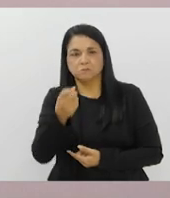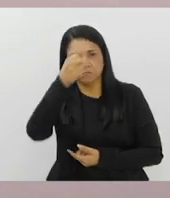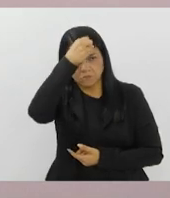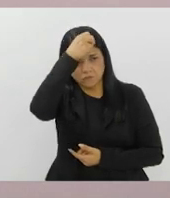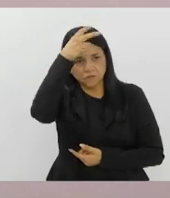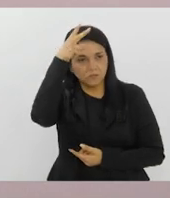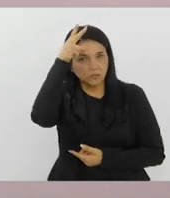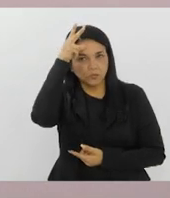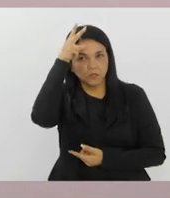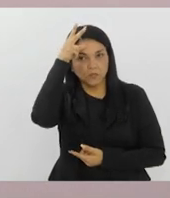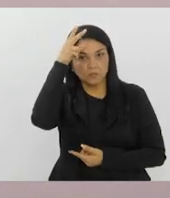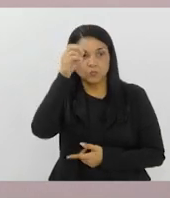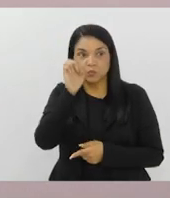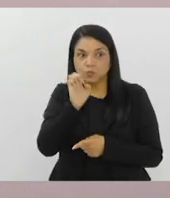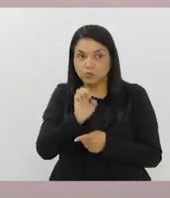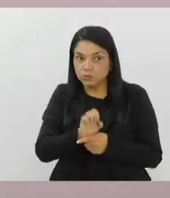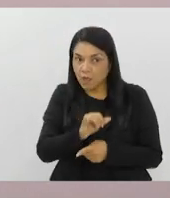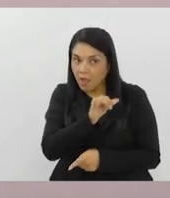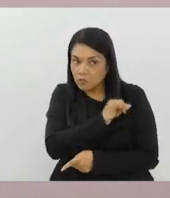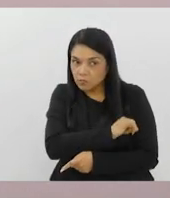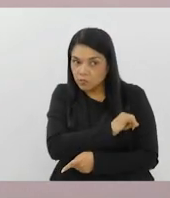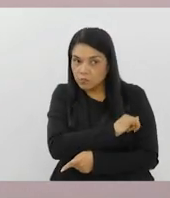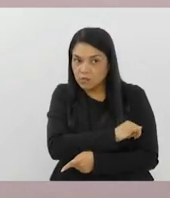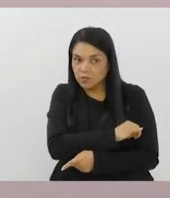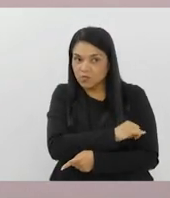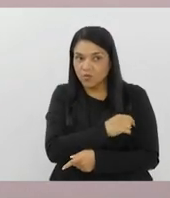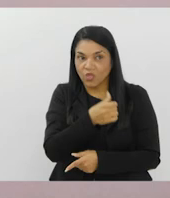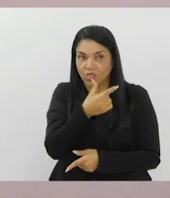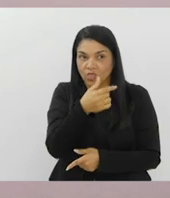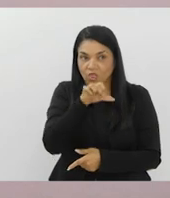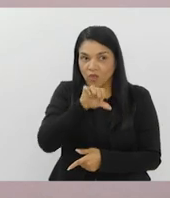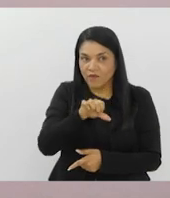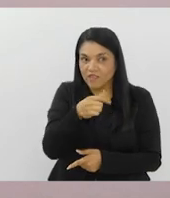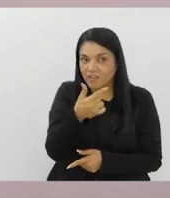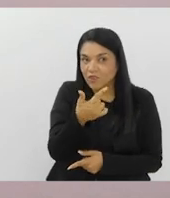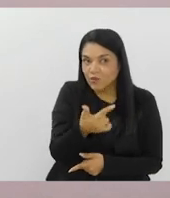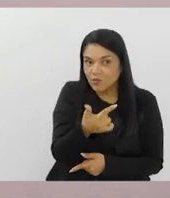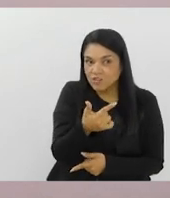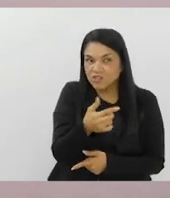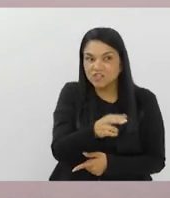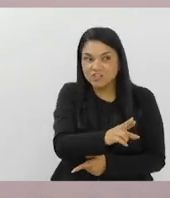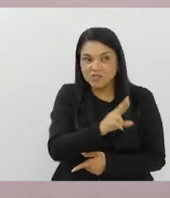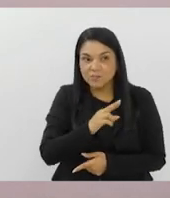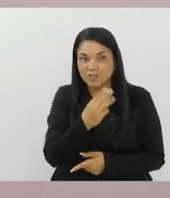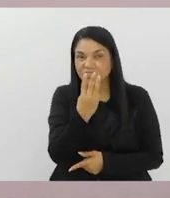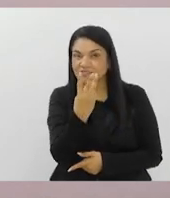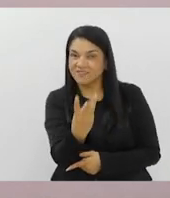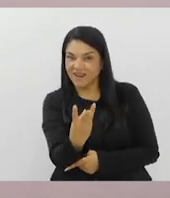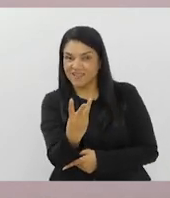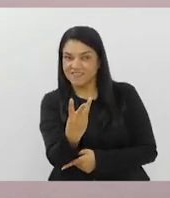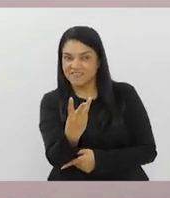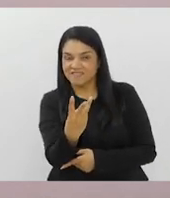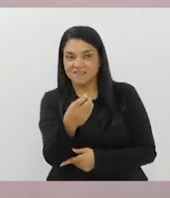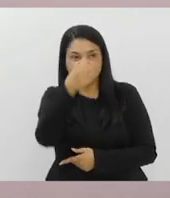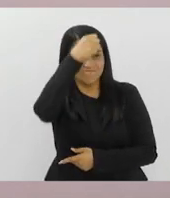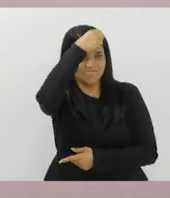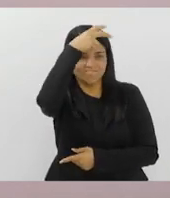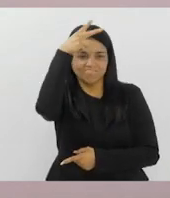prefeituras do Estado do Rio de Janeiro. Ou seja, as cidades, as prefeituras não se